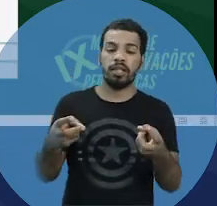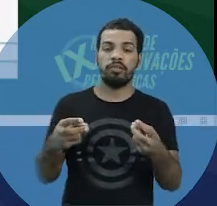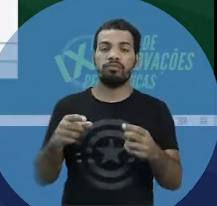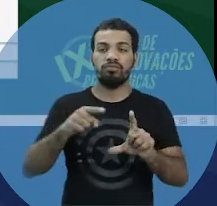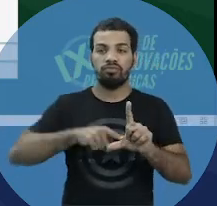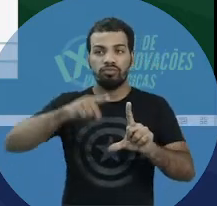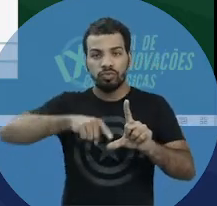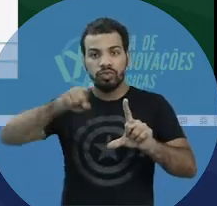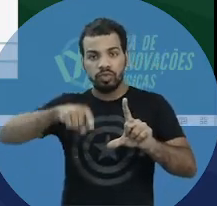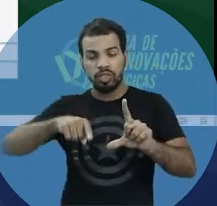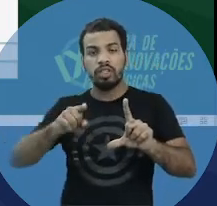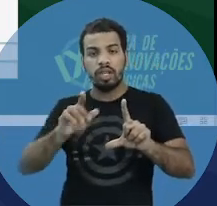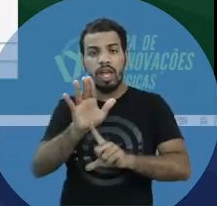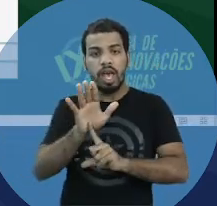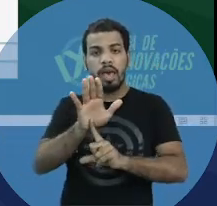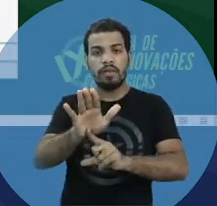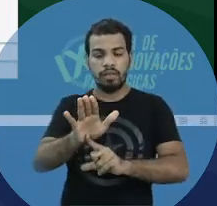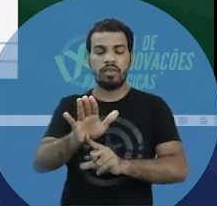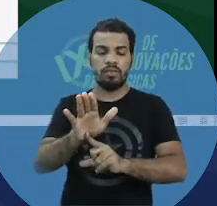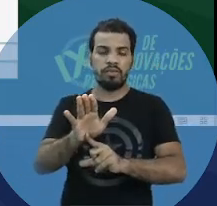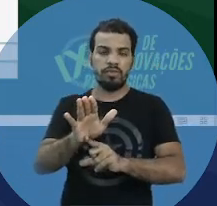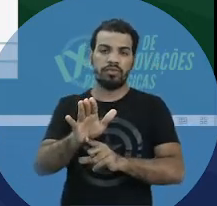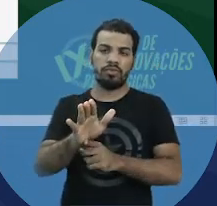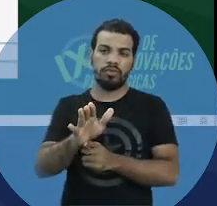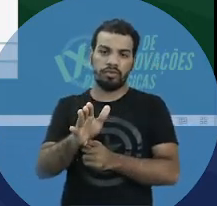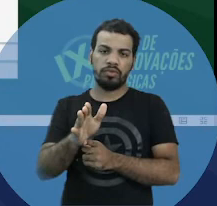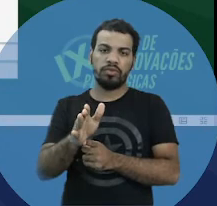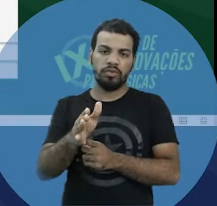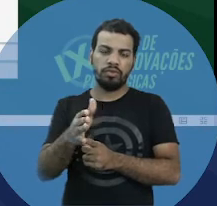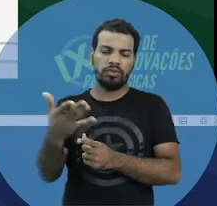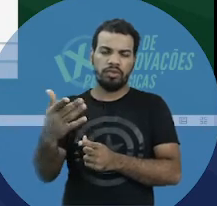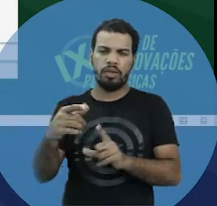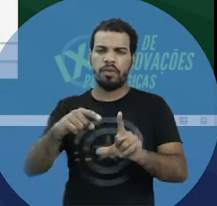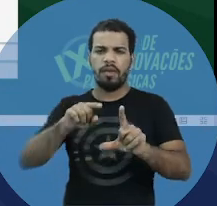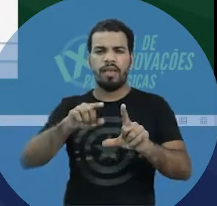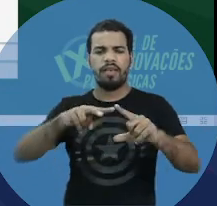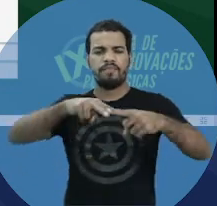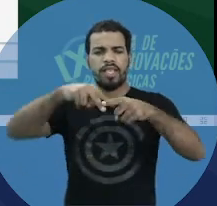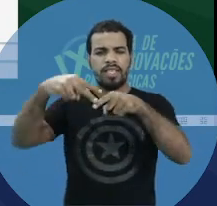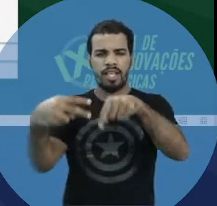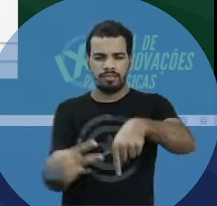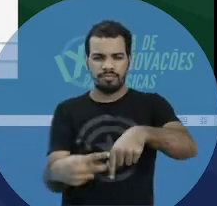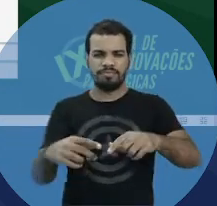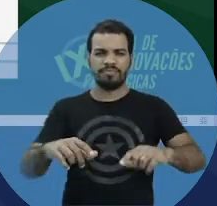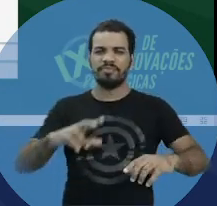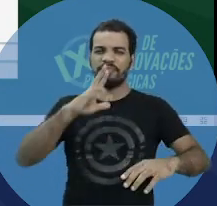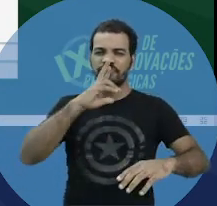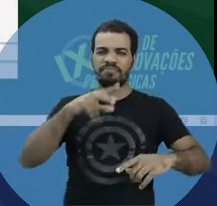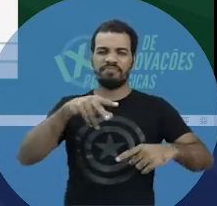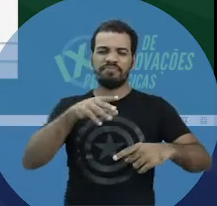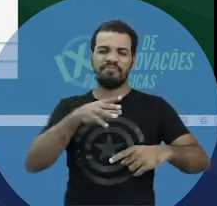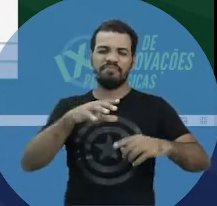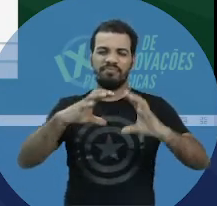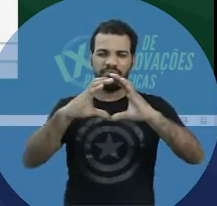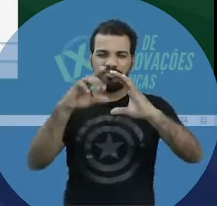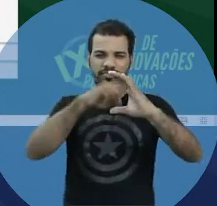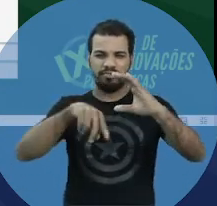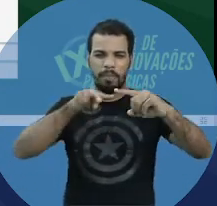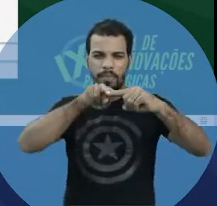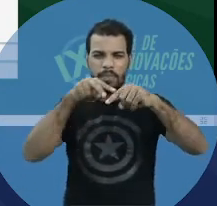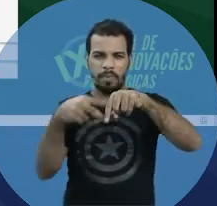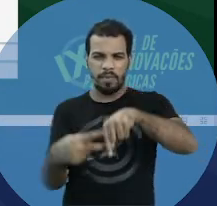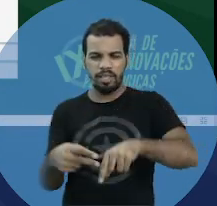que eles representaram em forma gráfica, né? Em gráficos de pizzas, né? Que foram a forma mais usual que eles